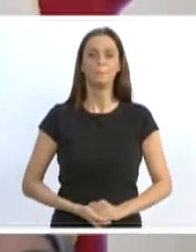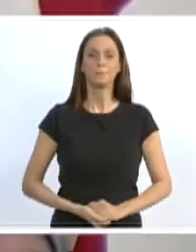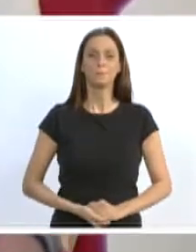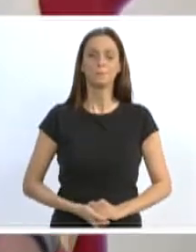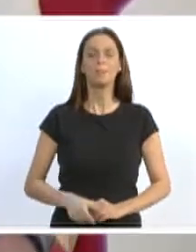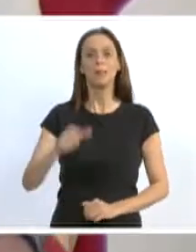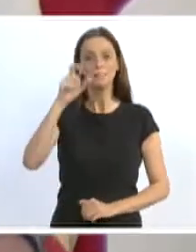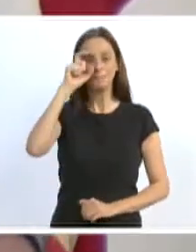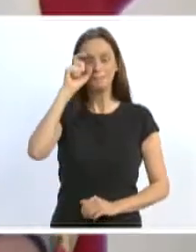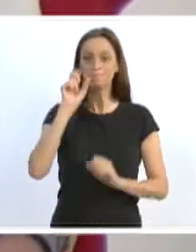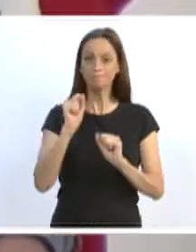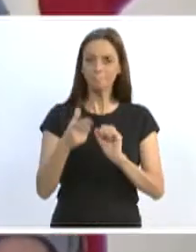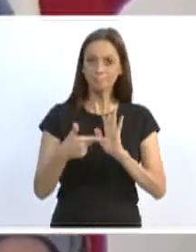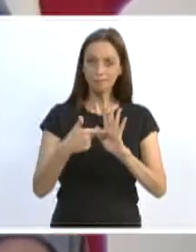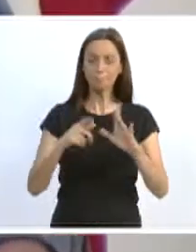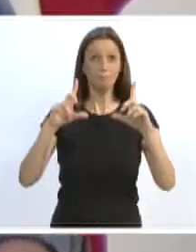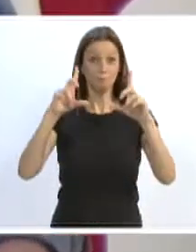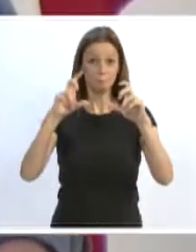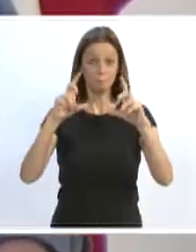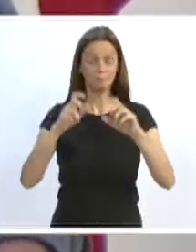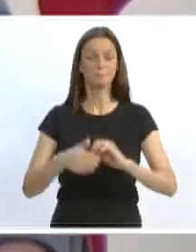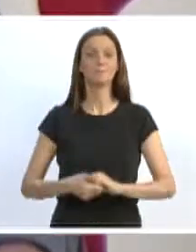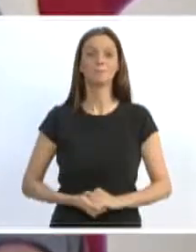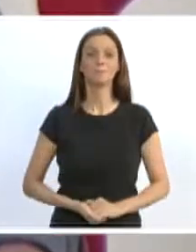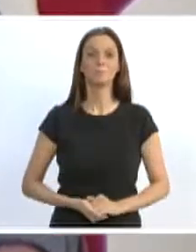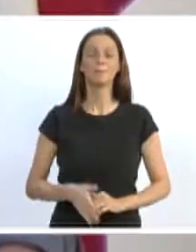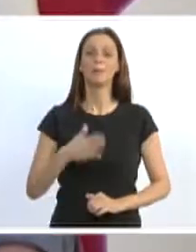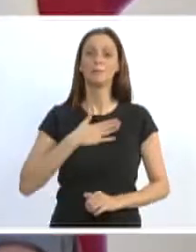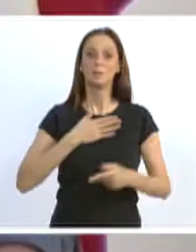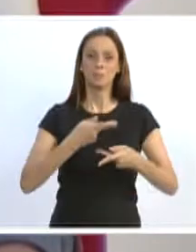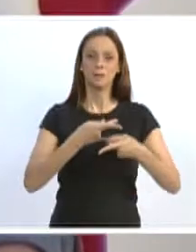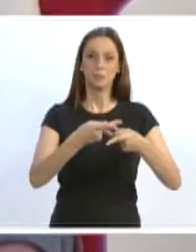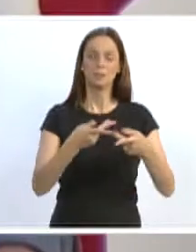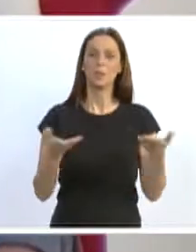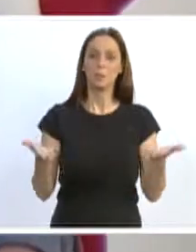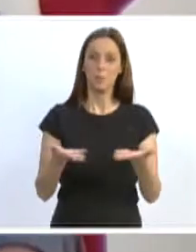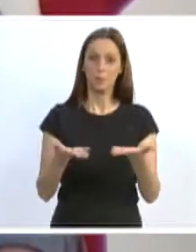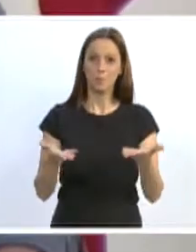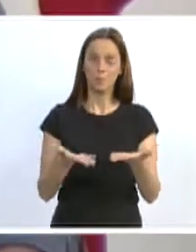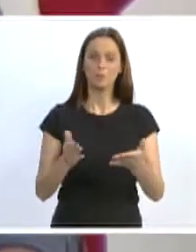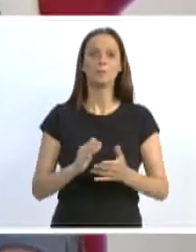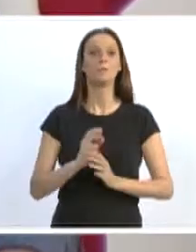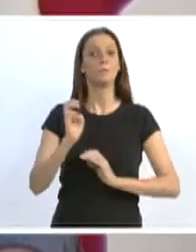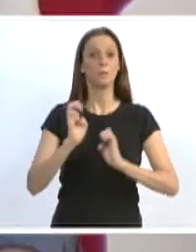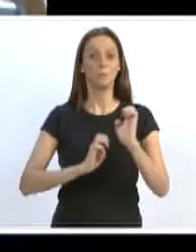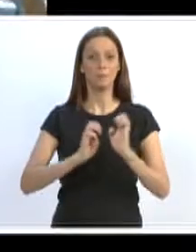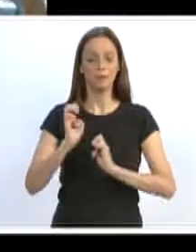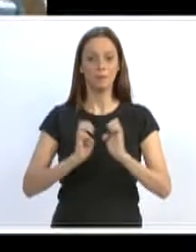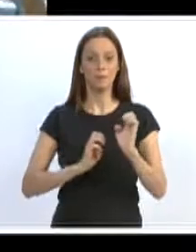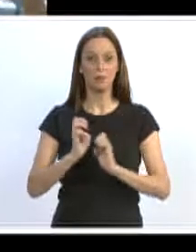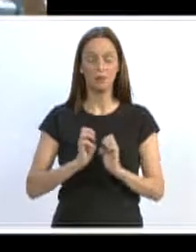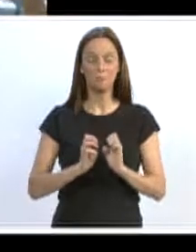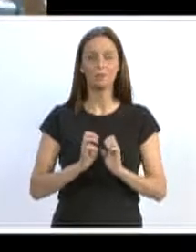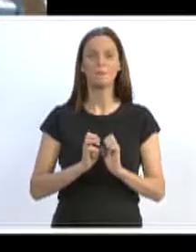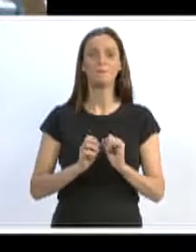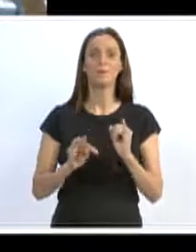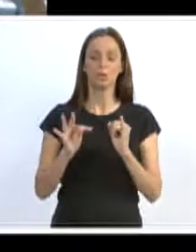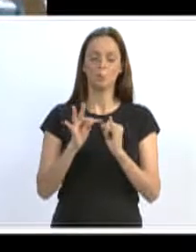gostaria que você mostrasse as fotos da minha visita hoje a uma das empresas na itoupavazinha